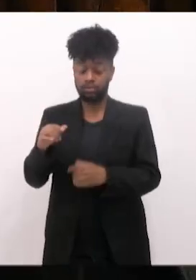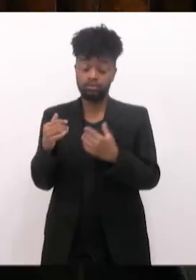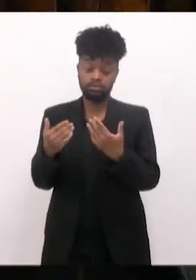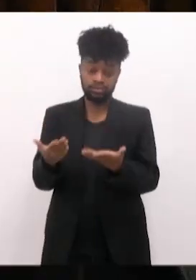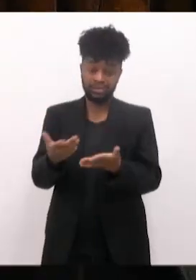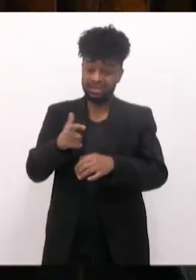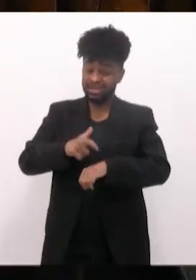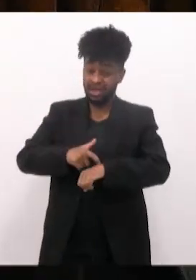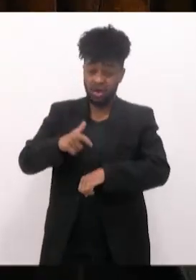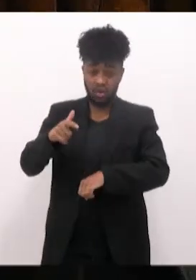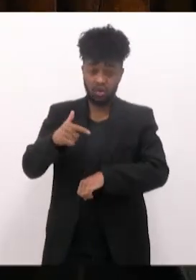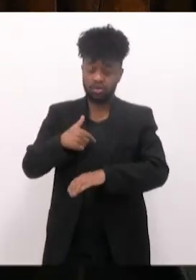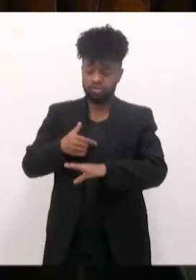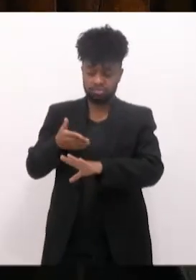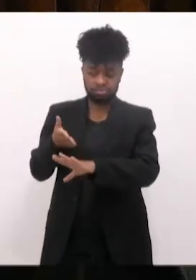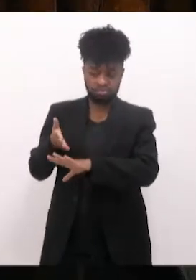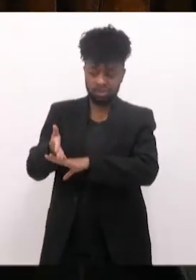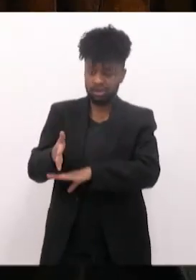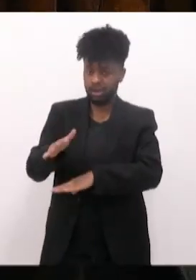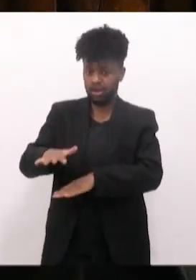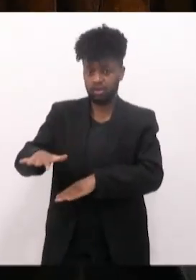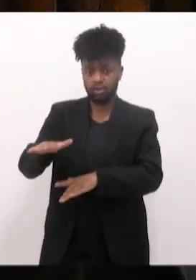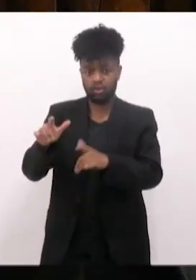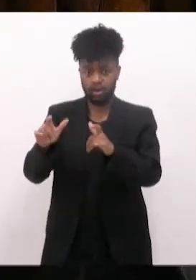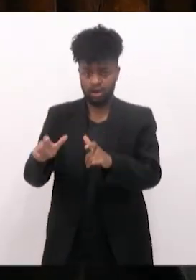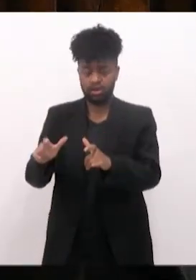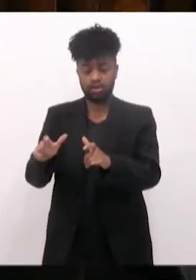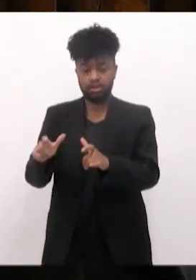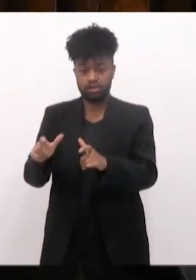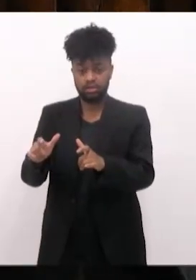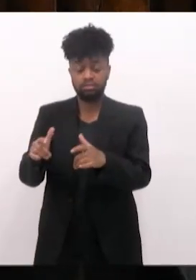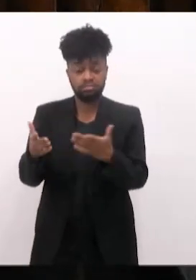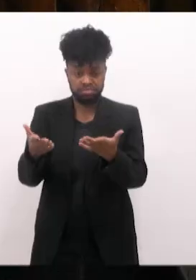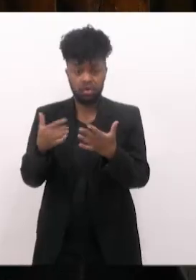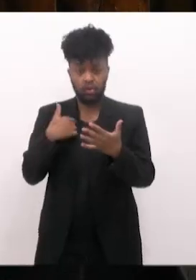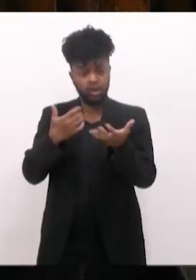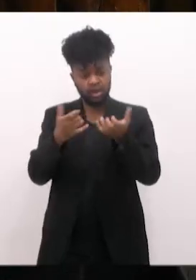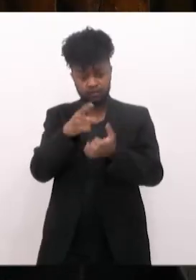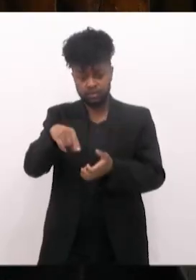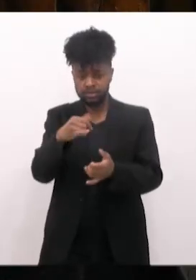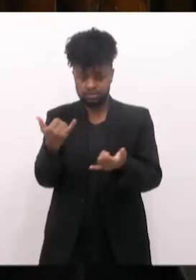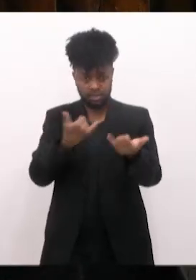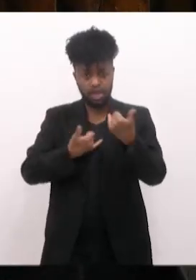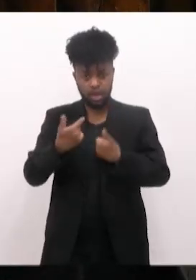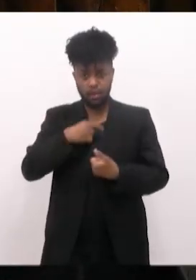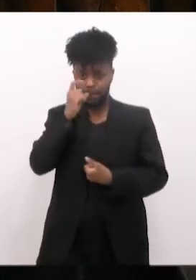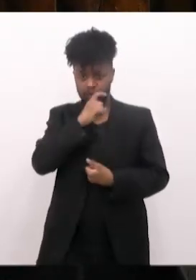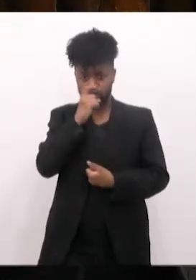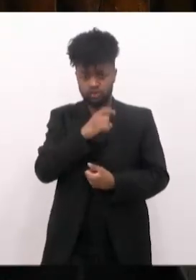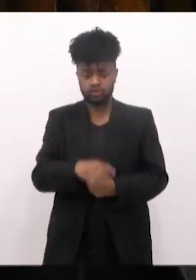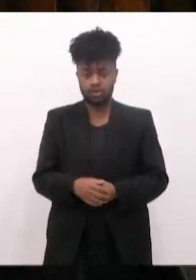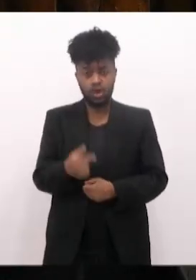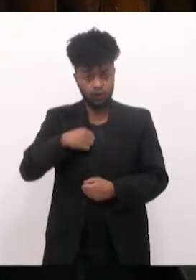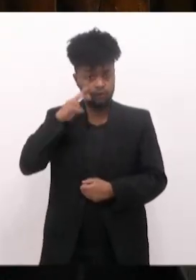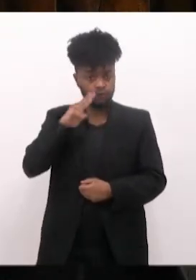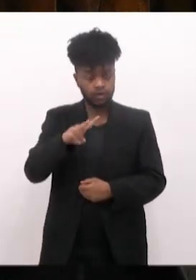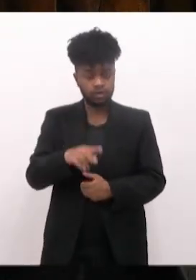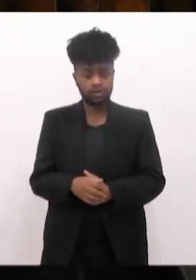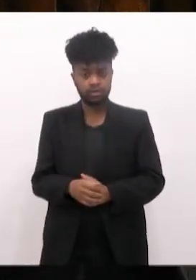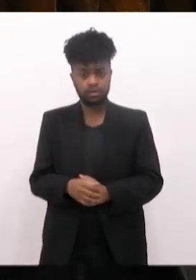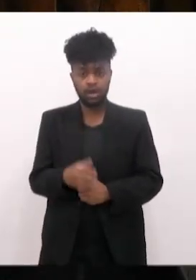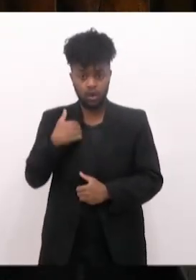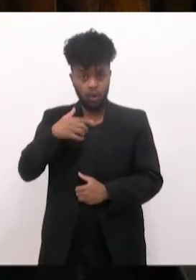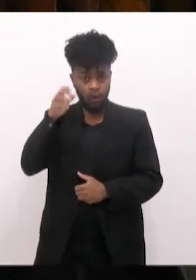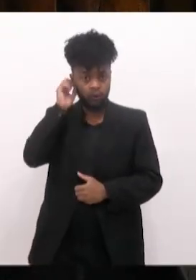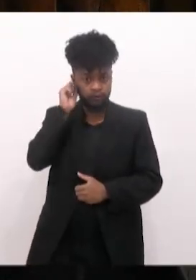Prontamente, fui para ali e o que eu pude, e quero que me diga que eu estou falando mentira, eu vi,